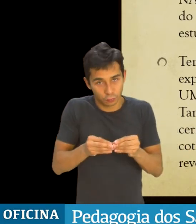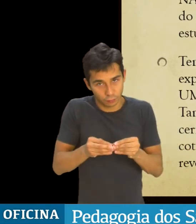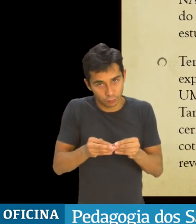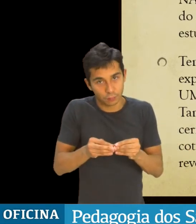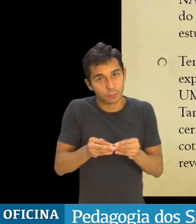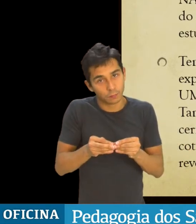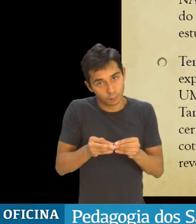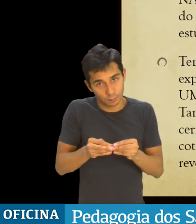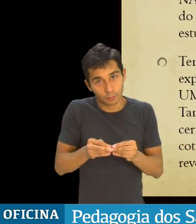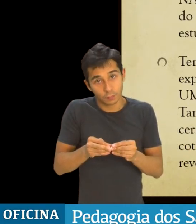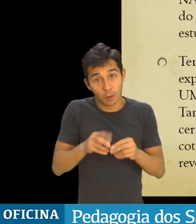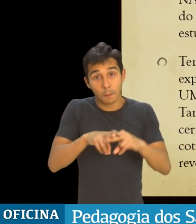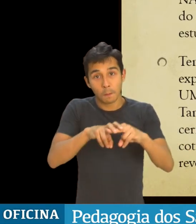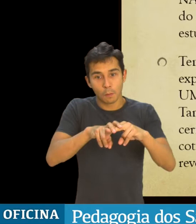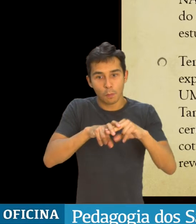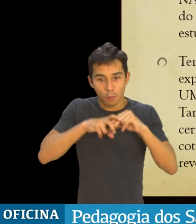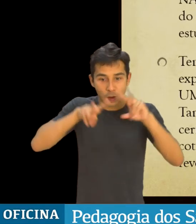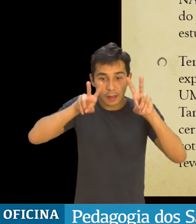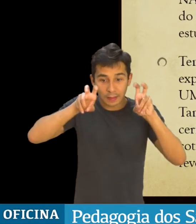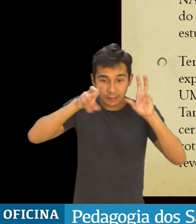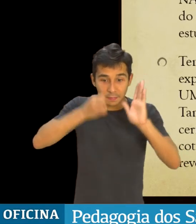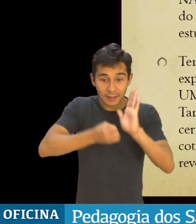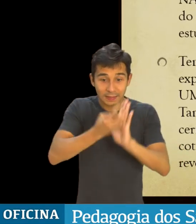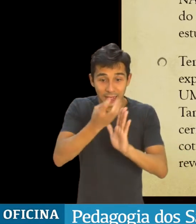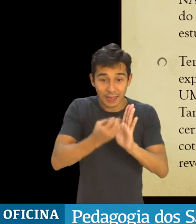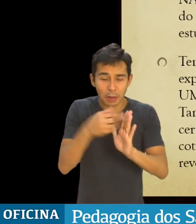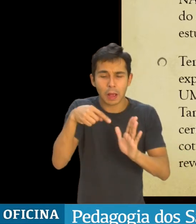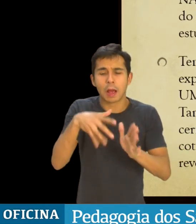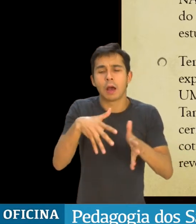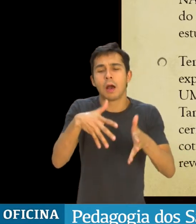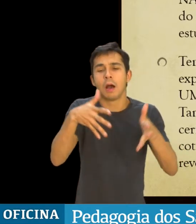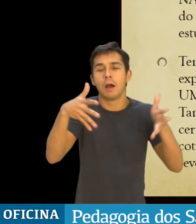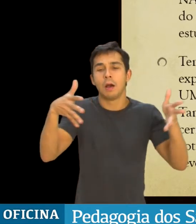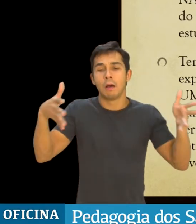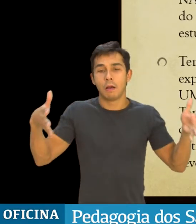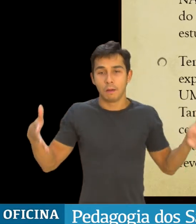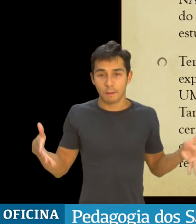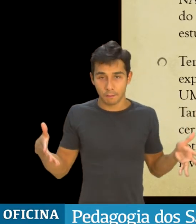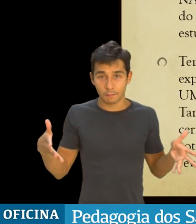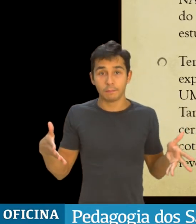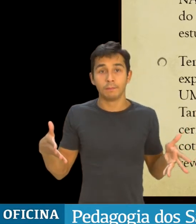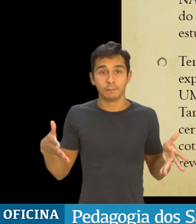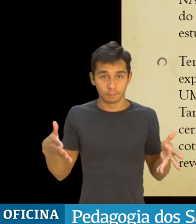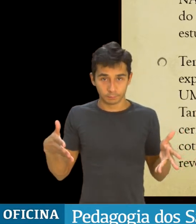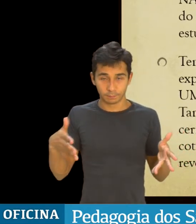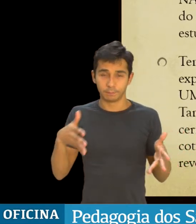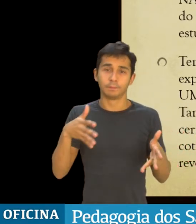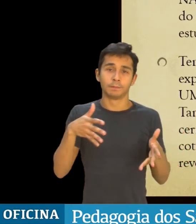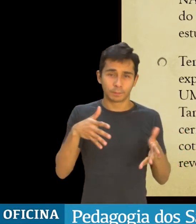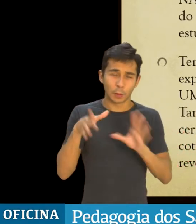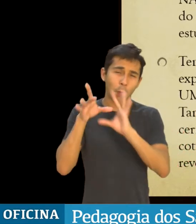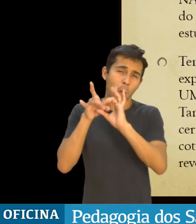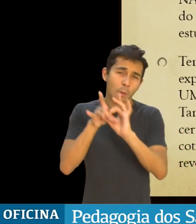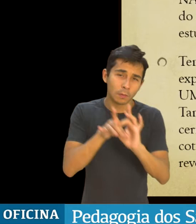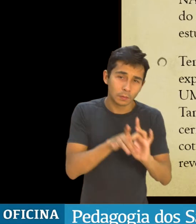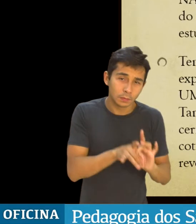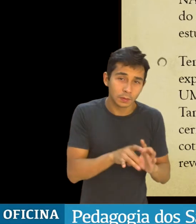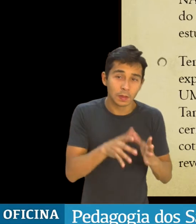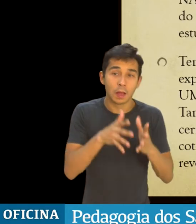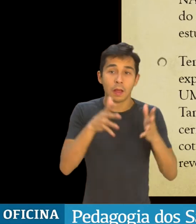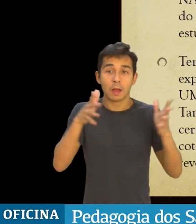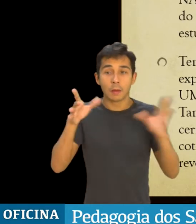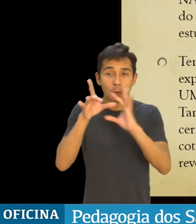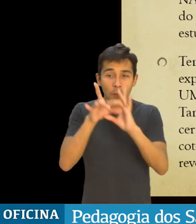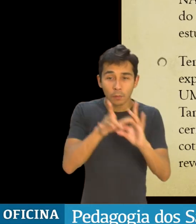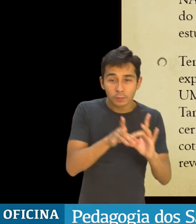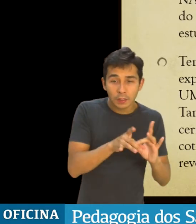a gente pode fazer de uma forma muito mais abrangente, desde entender um pouco a contextualização do que